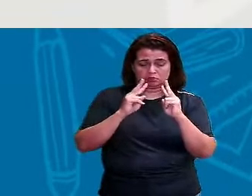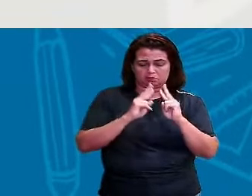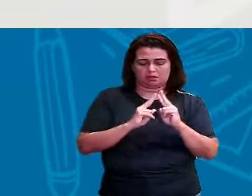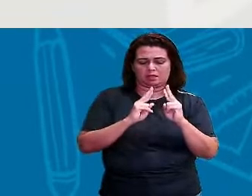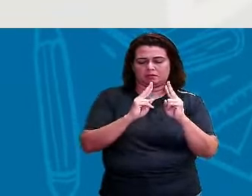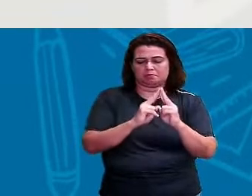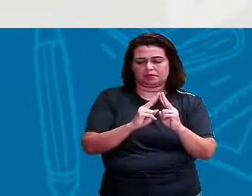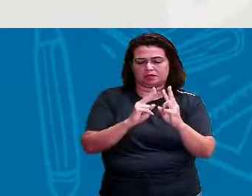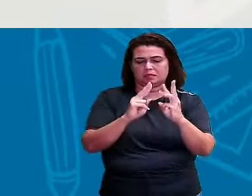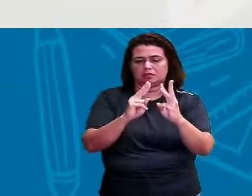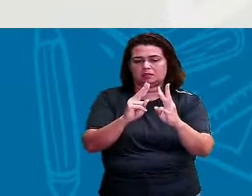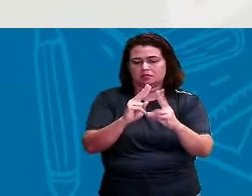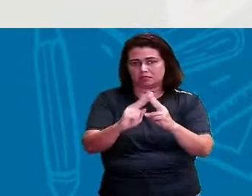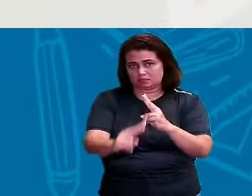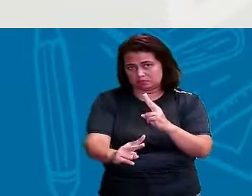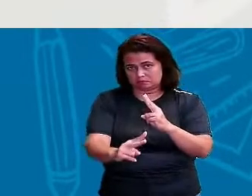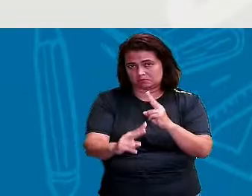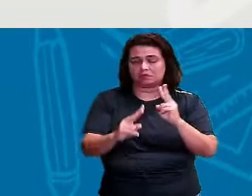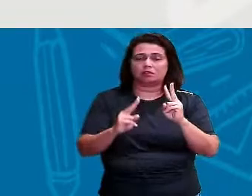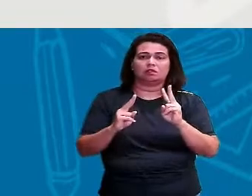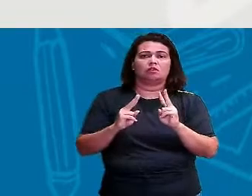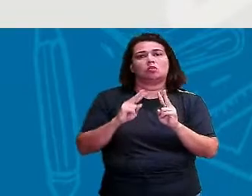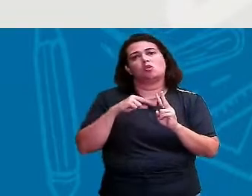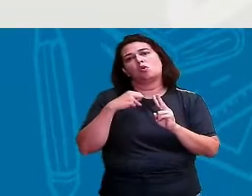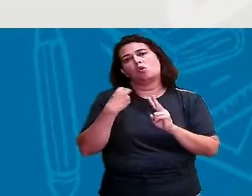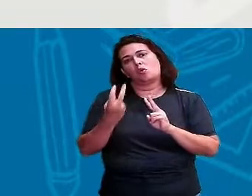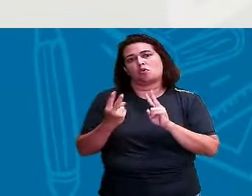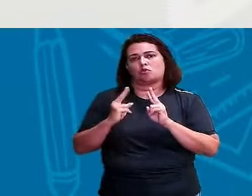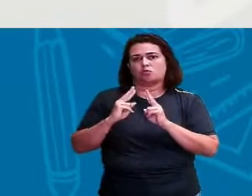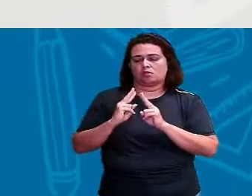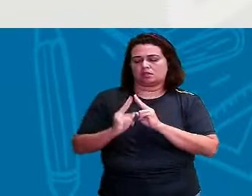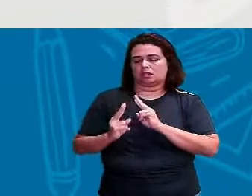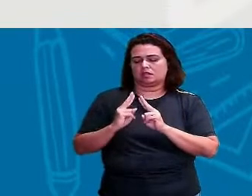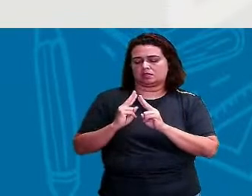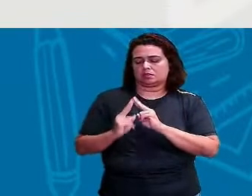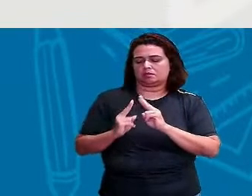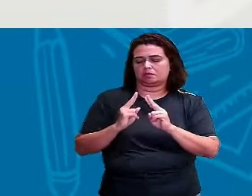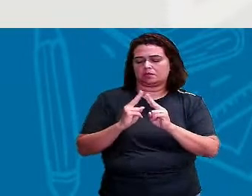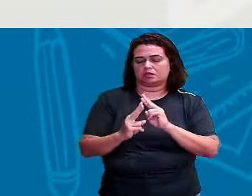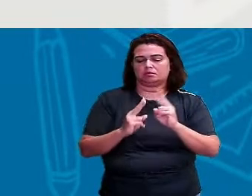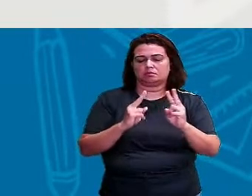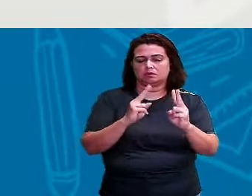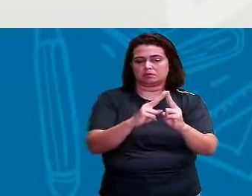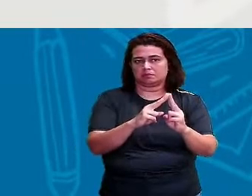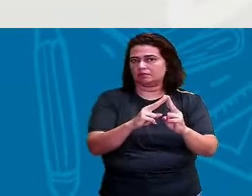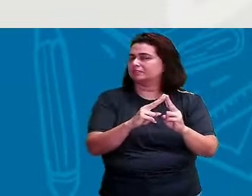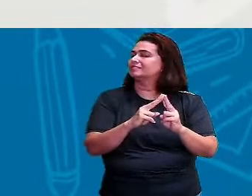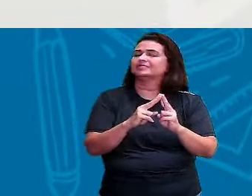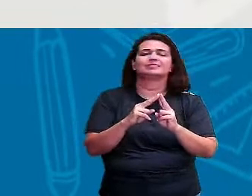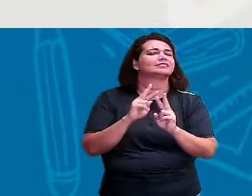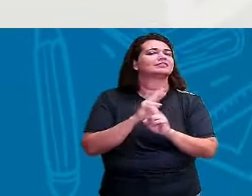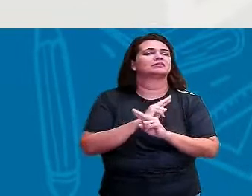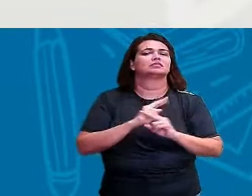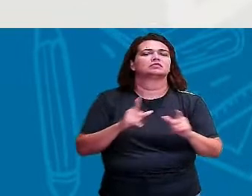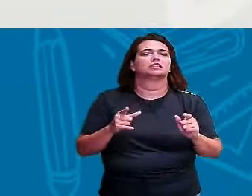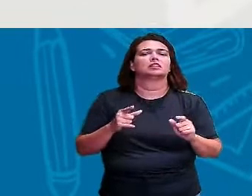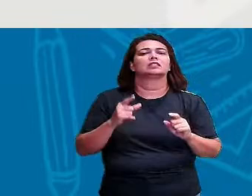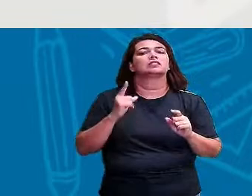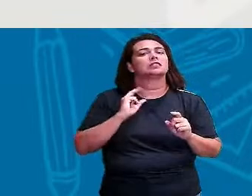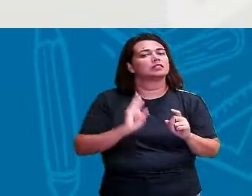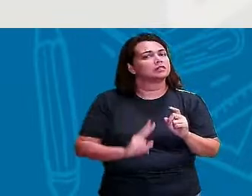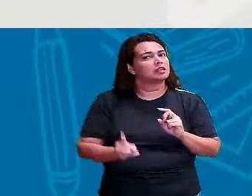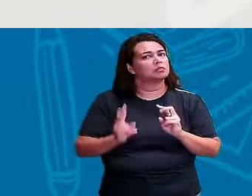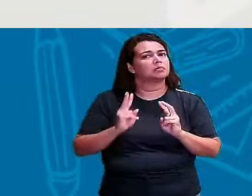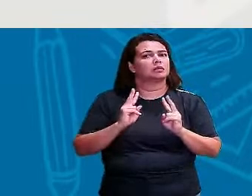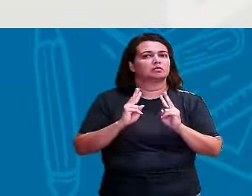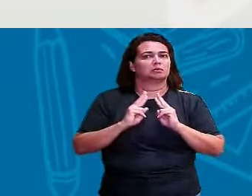2 números ímpares e um número par. Tá certo? Não vai ter isso não, tá? Vai ser sempre assim.